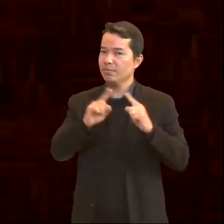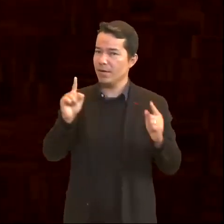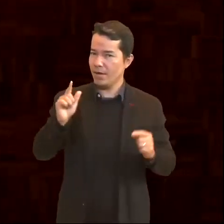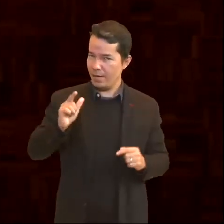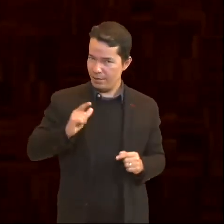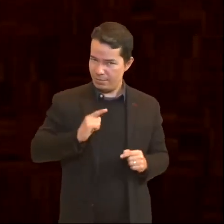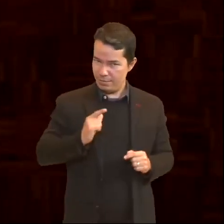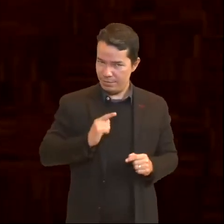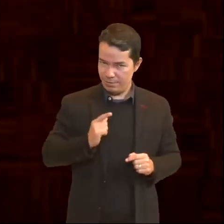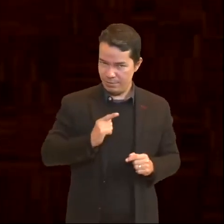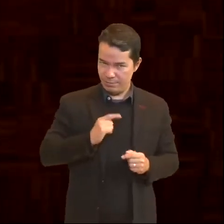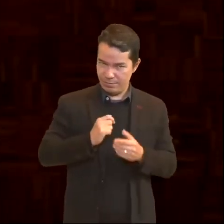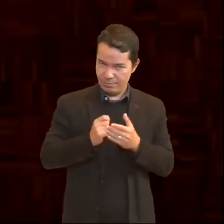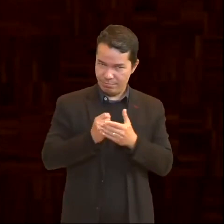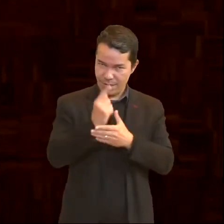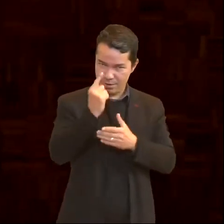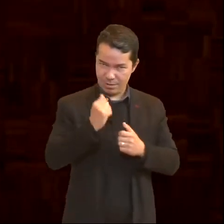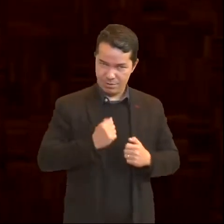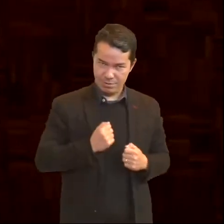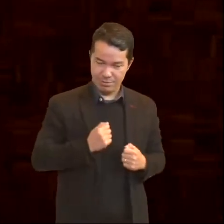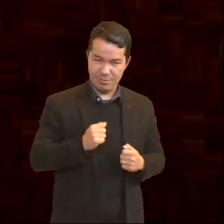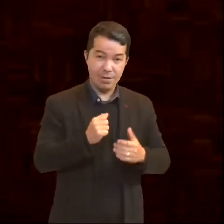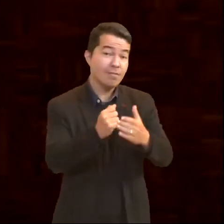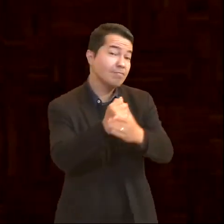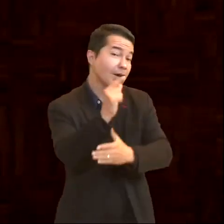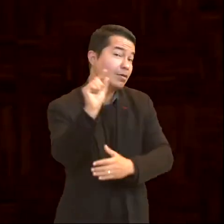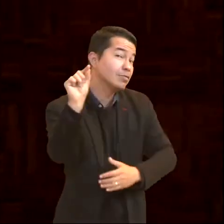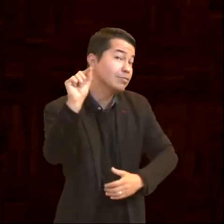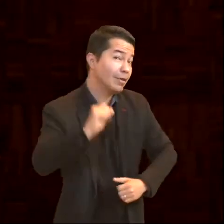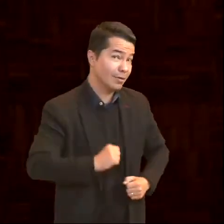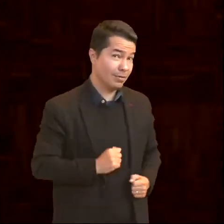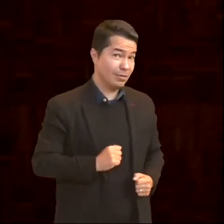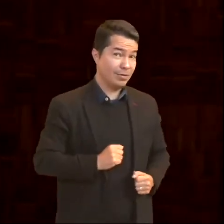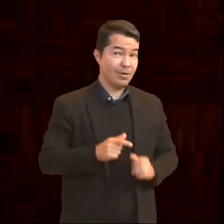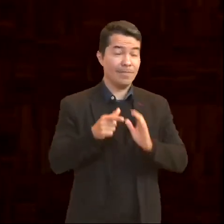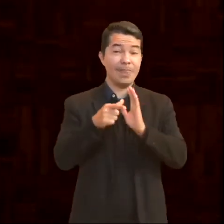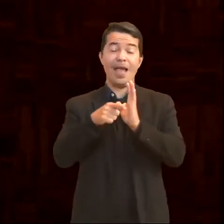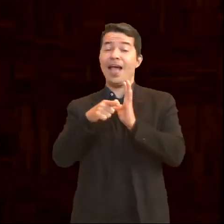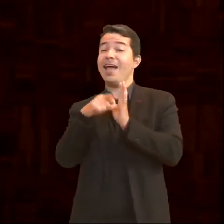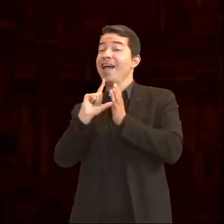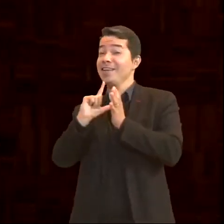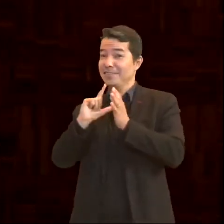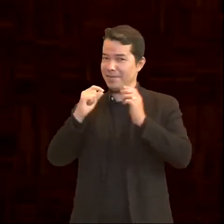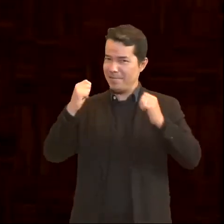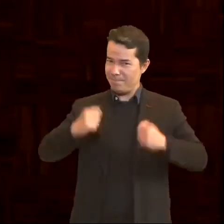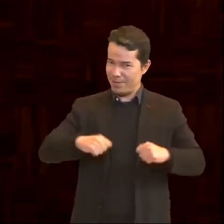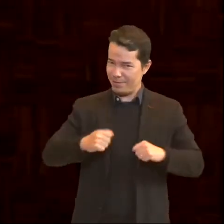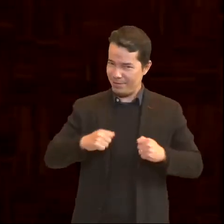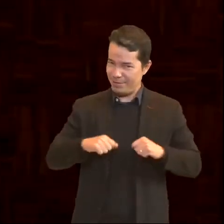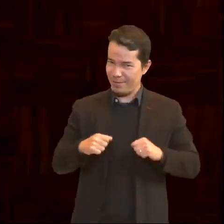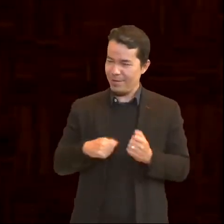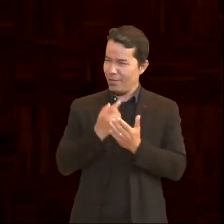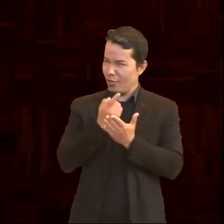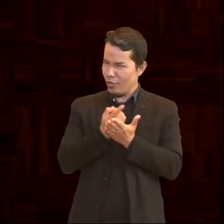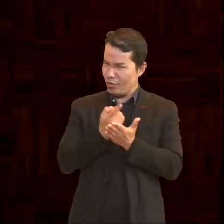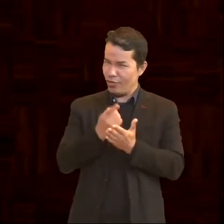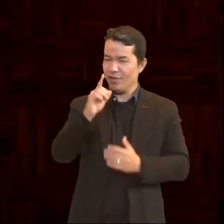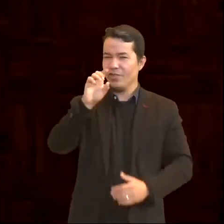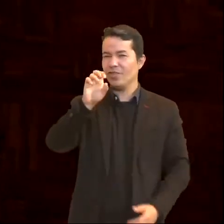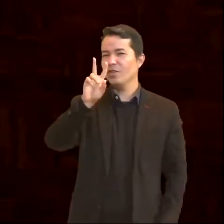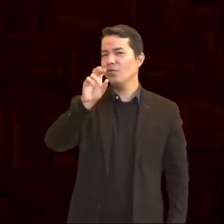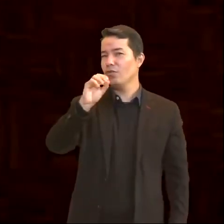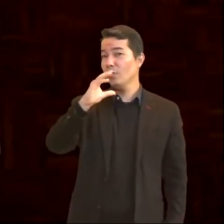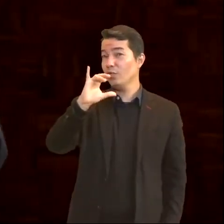Não era de graça o café. A gente não podia sair da casa da vovó sem fazer a devocional com ela, sem orar, e aquilo era uma coisa